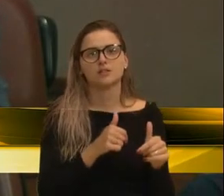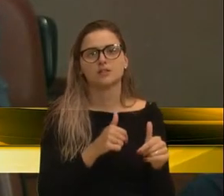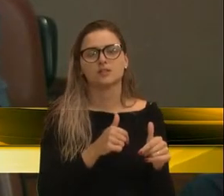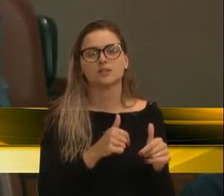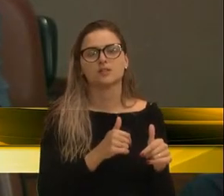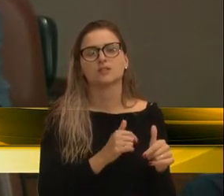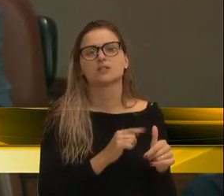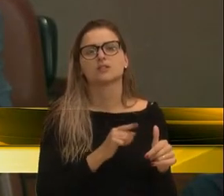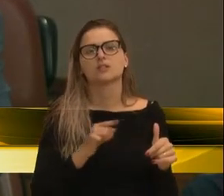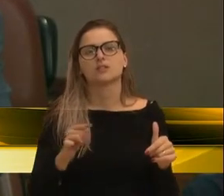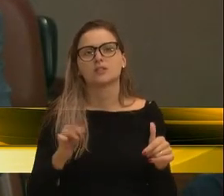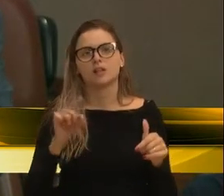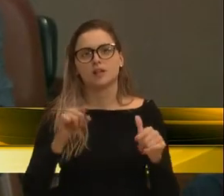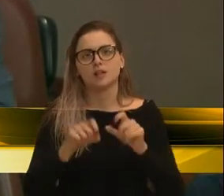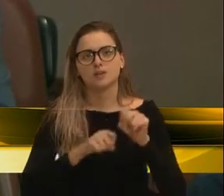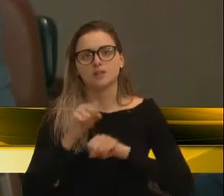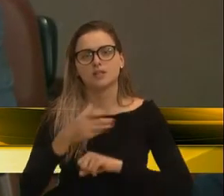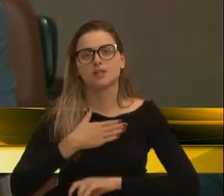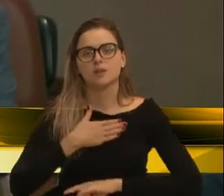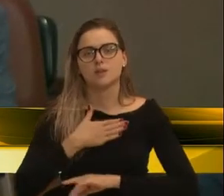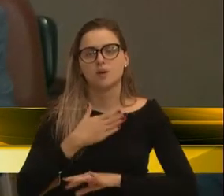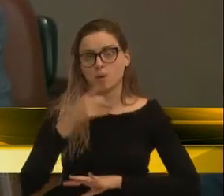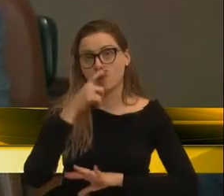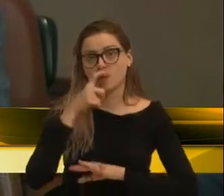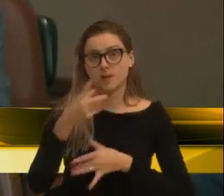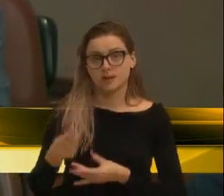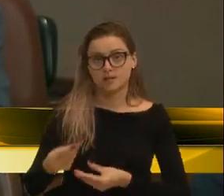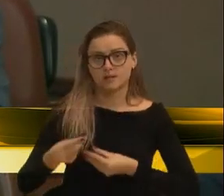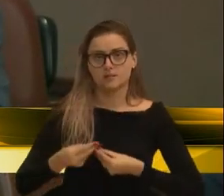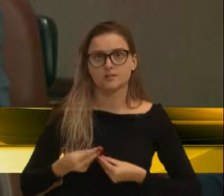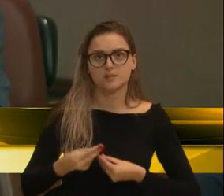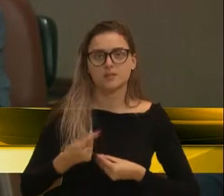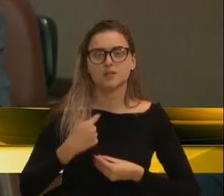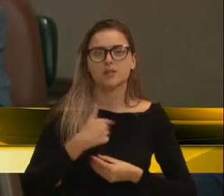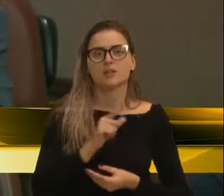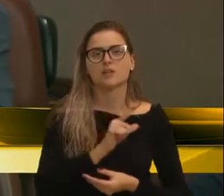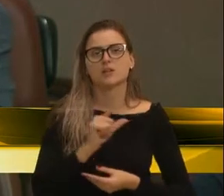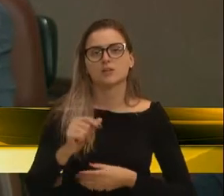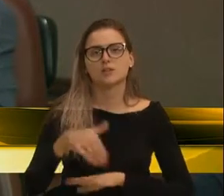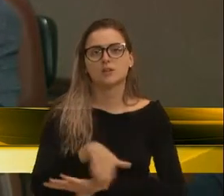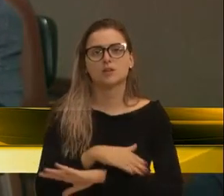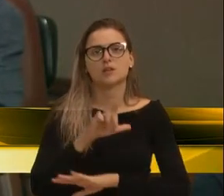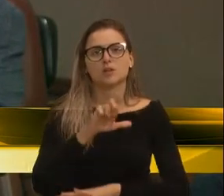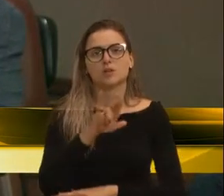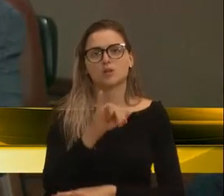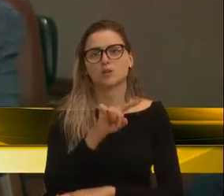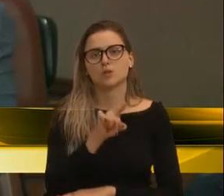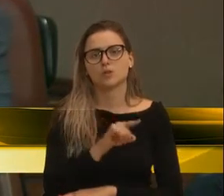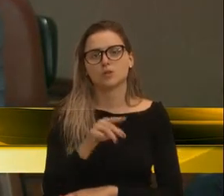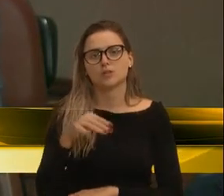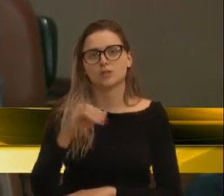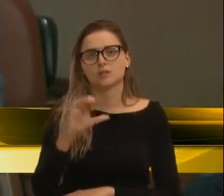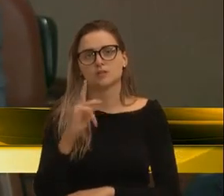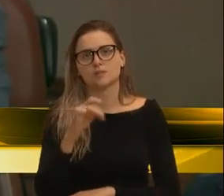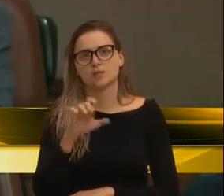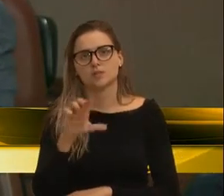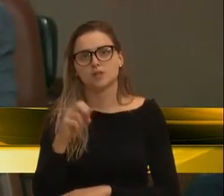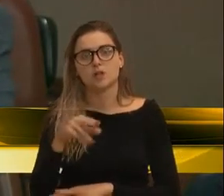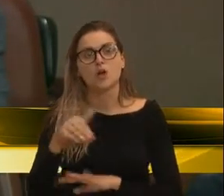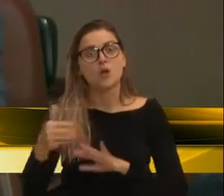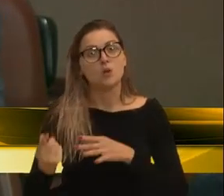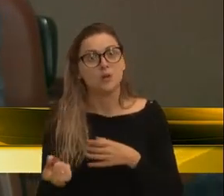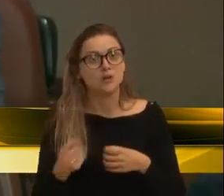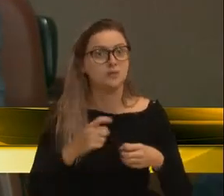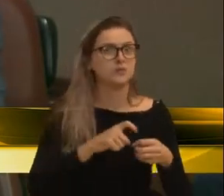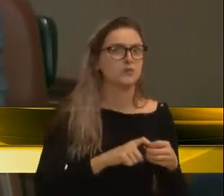bairro Cruzeiro com a bicicleta que meu pai me deu, saía pela Luiz Miquelão, tudo planinho, né? O problema era quando voltava